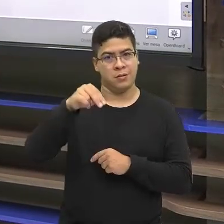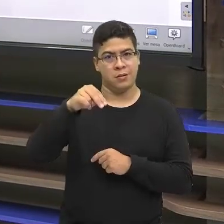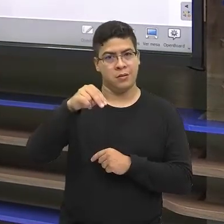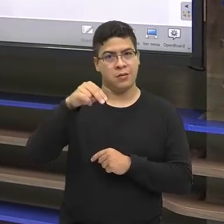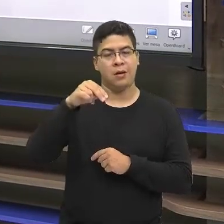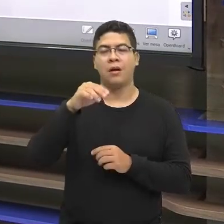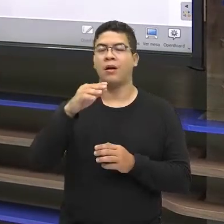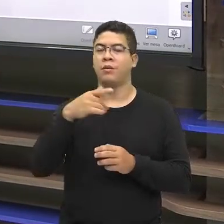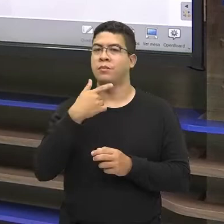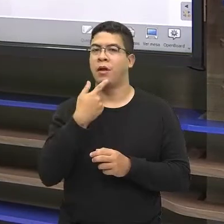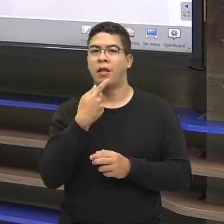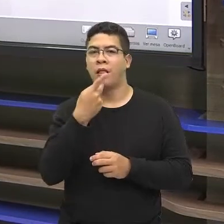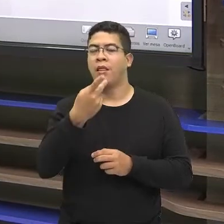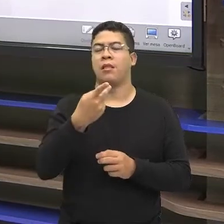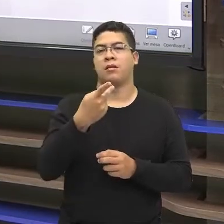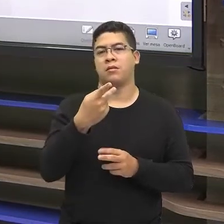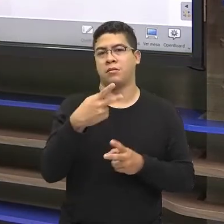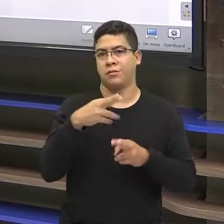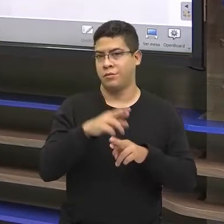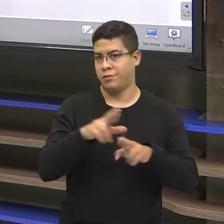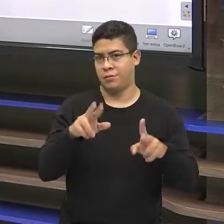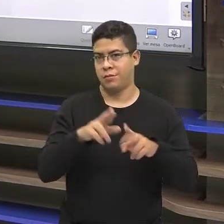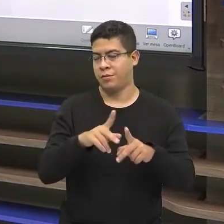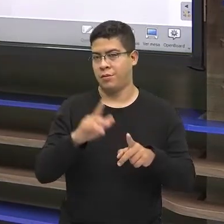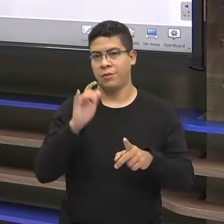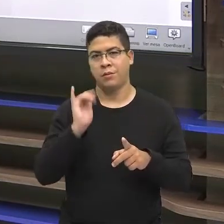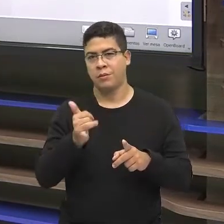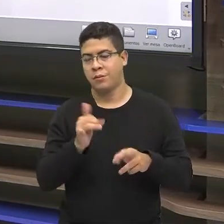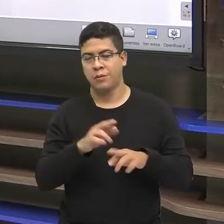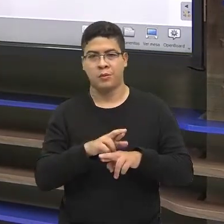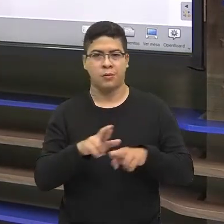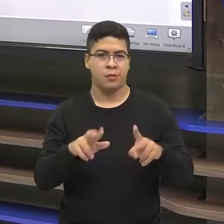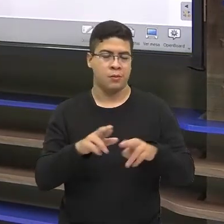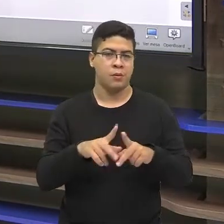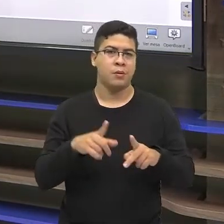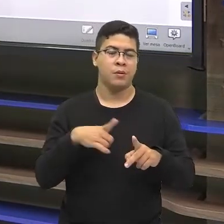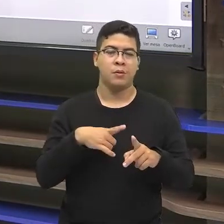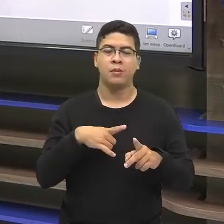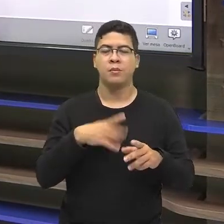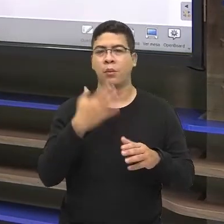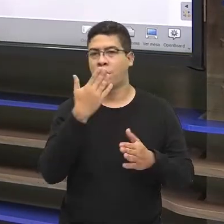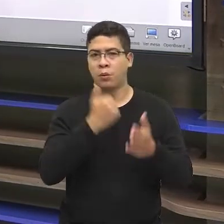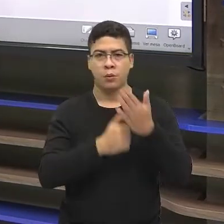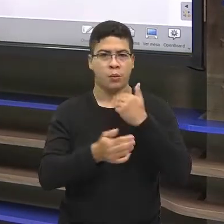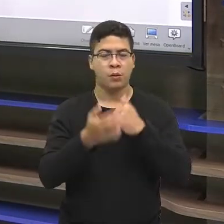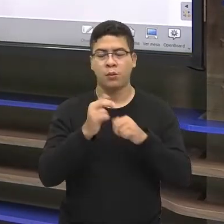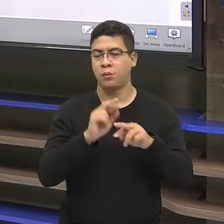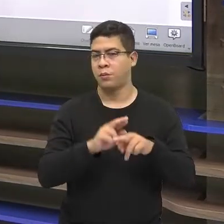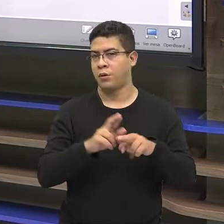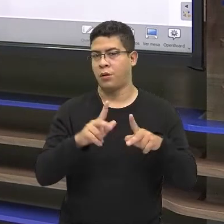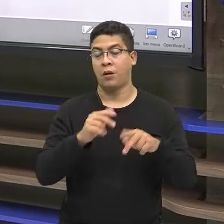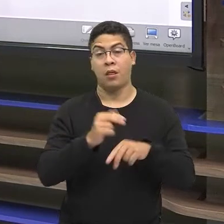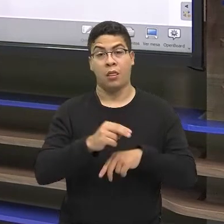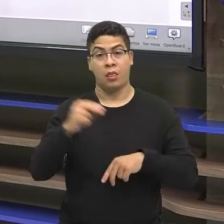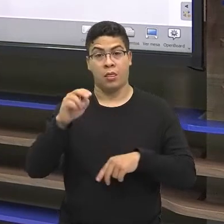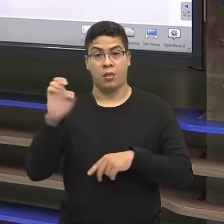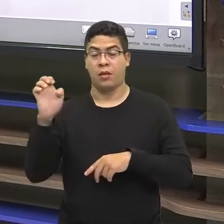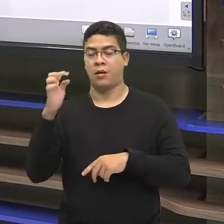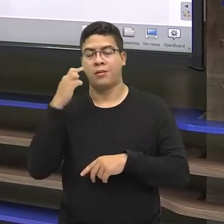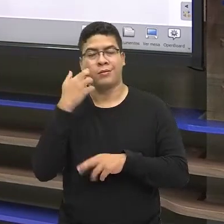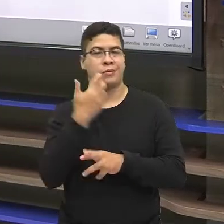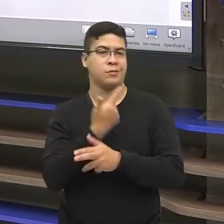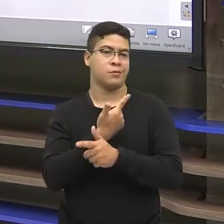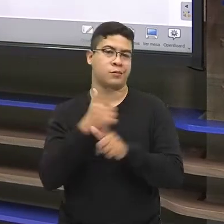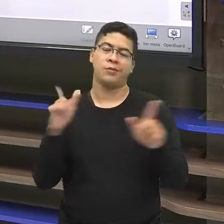dos falares de uma forma, o folclore é de uma forma, a comida é de uma forma, o do Nordeste também é outra